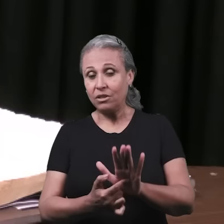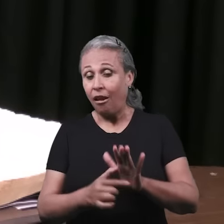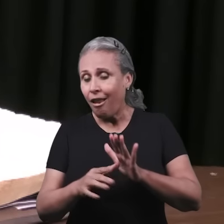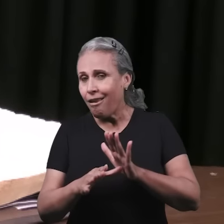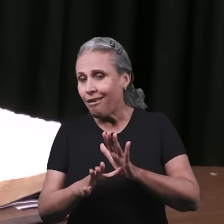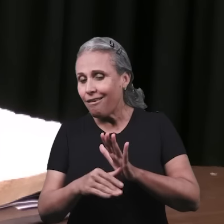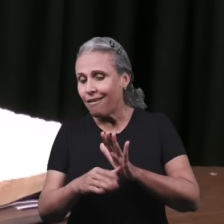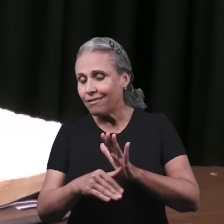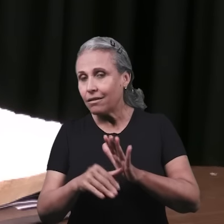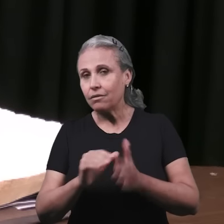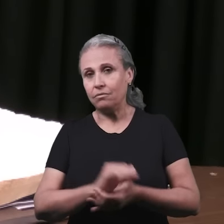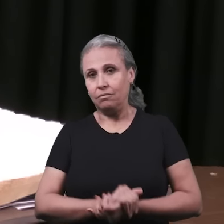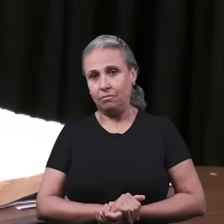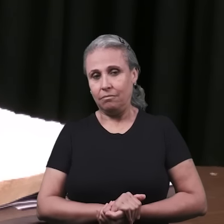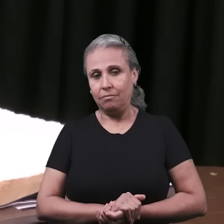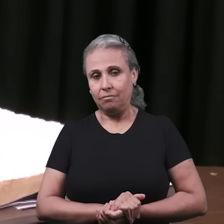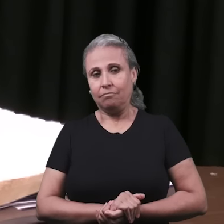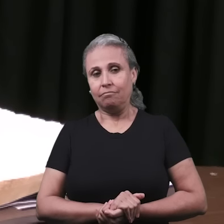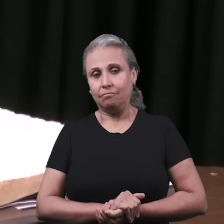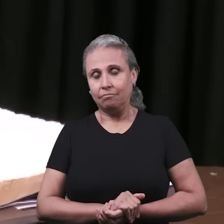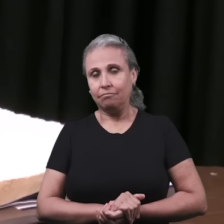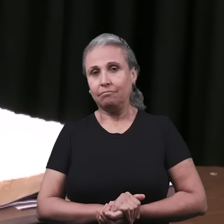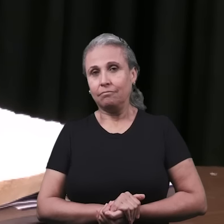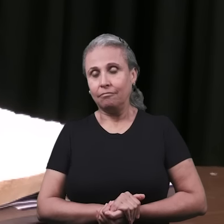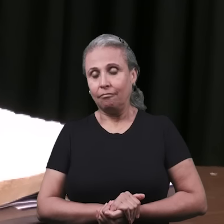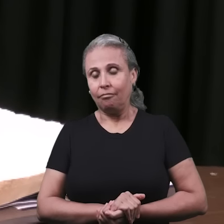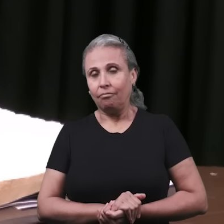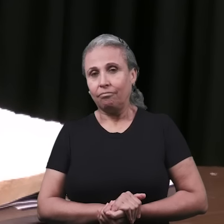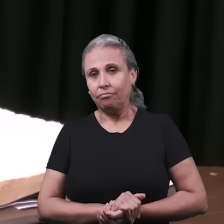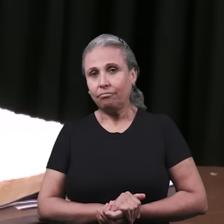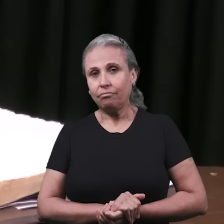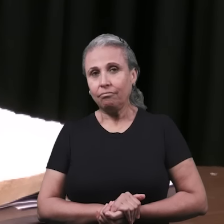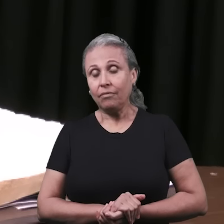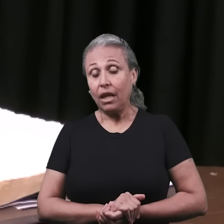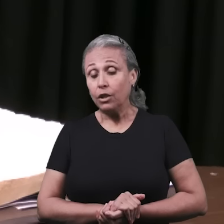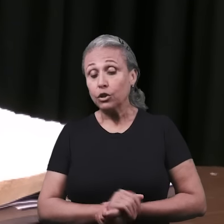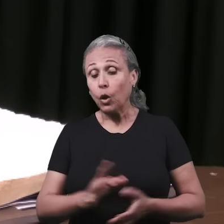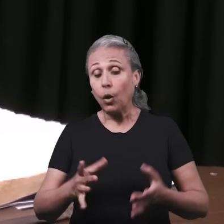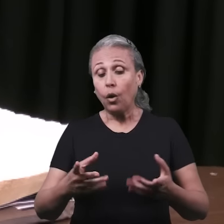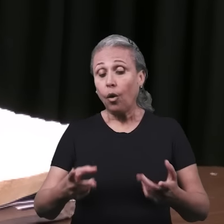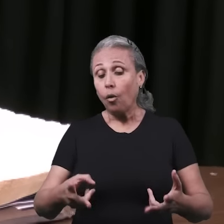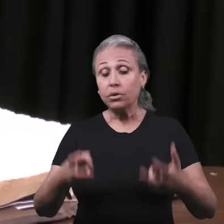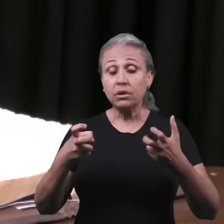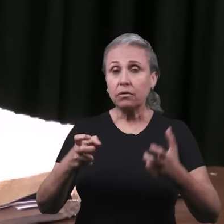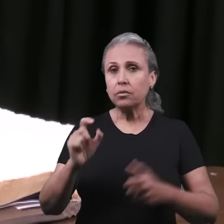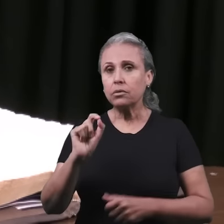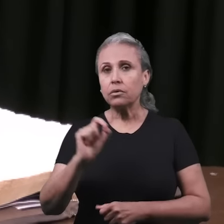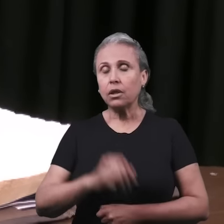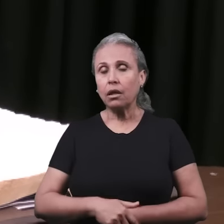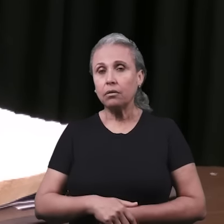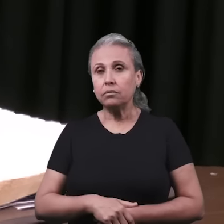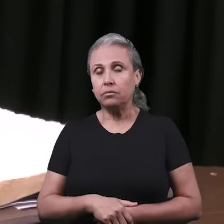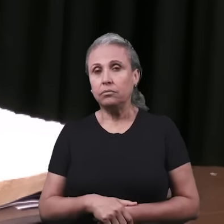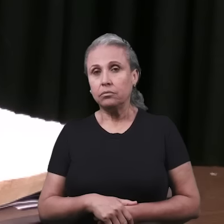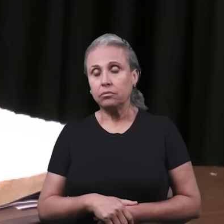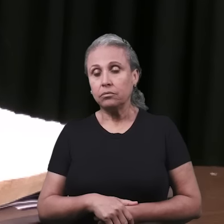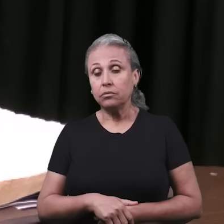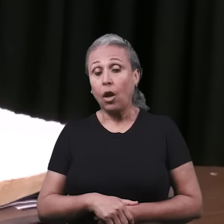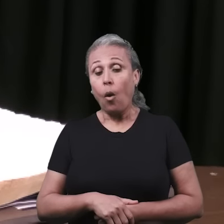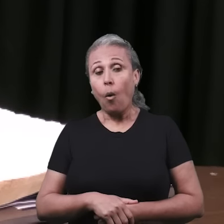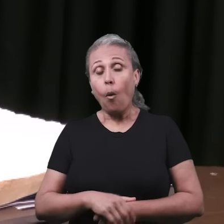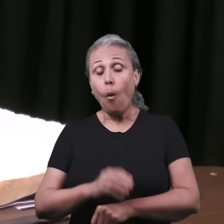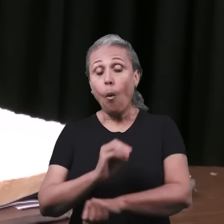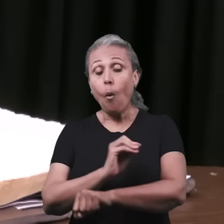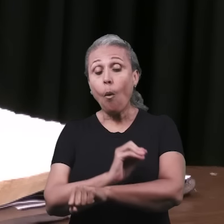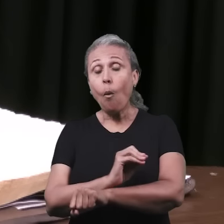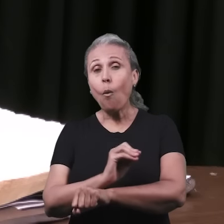e tirava o que nela se lançava. Então nós vemos aqui o cuidado e o zelo